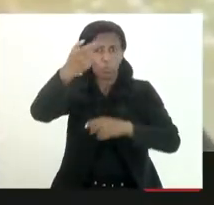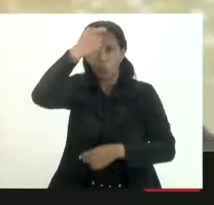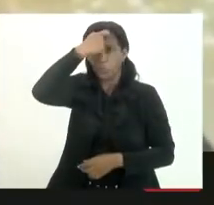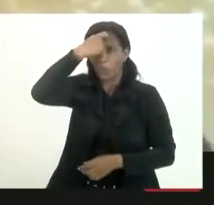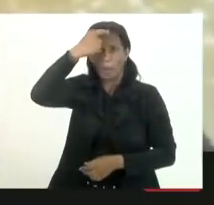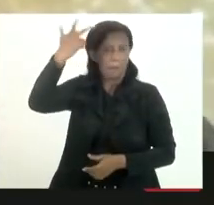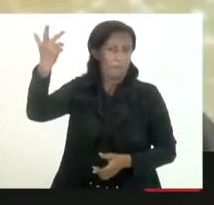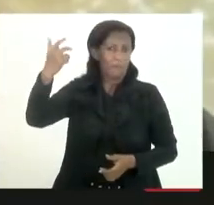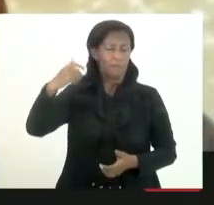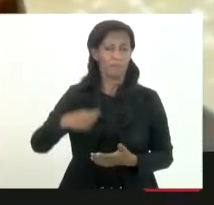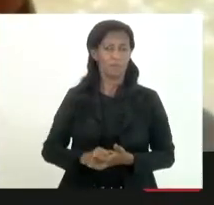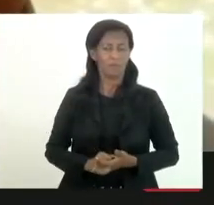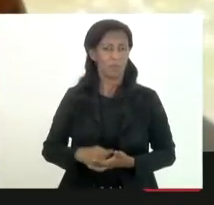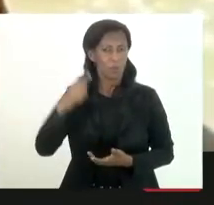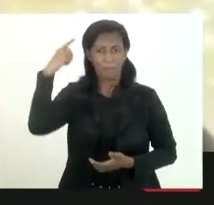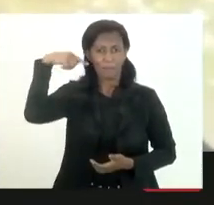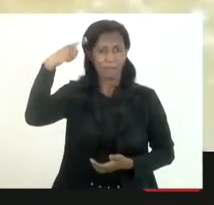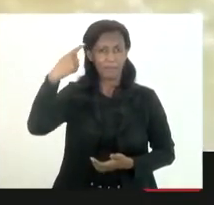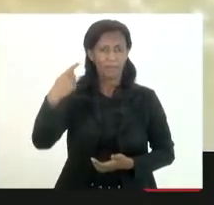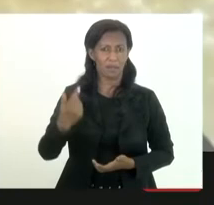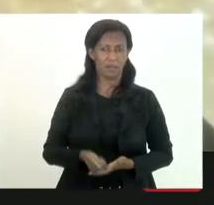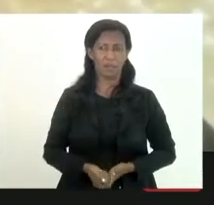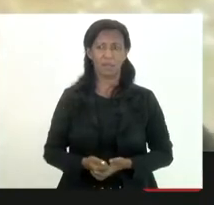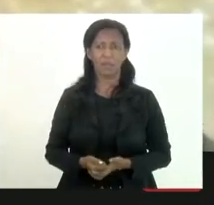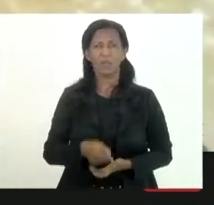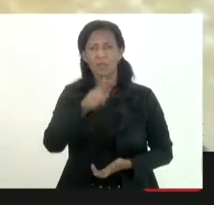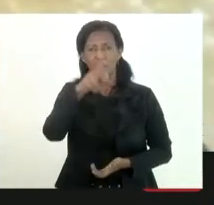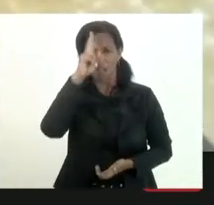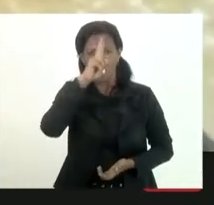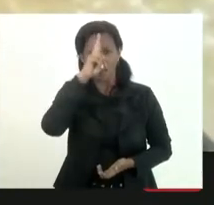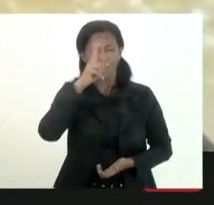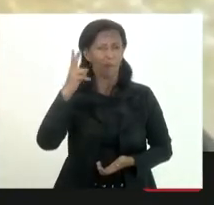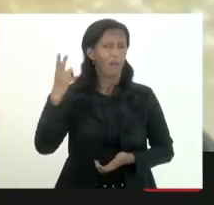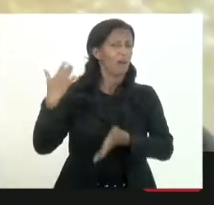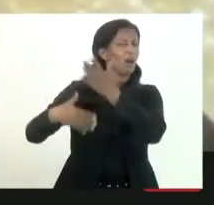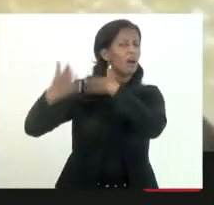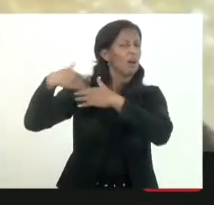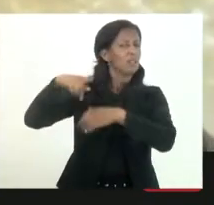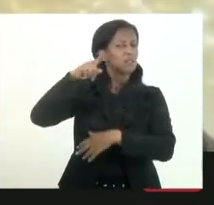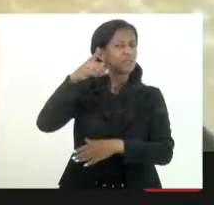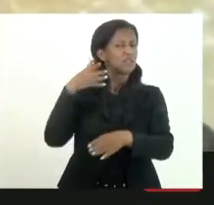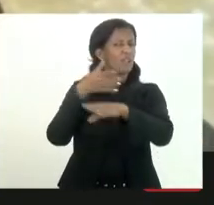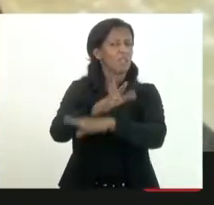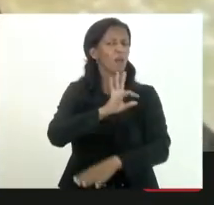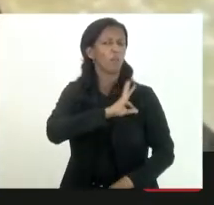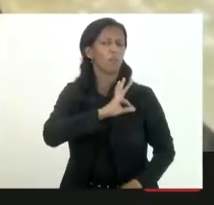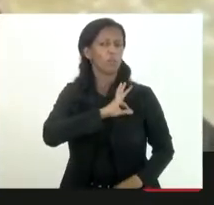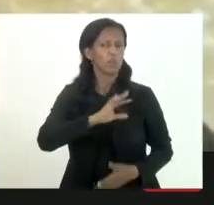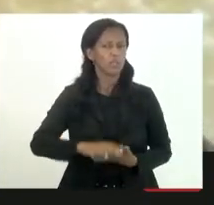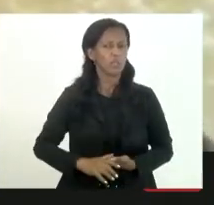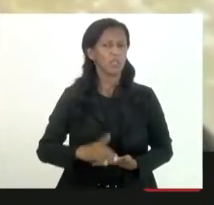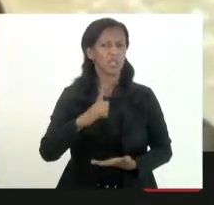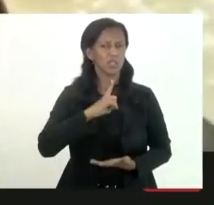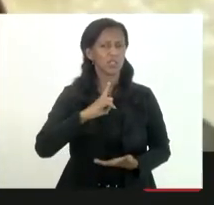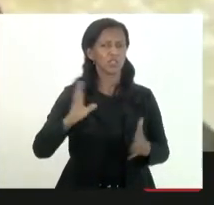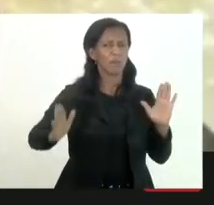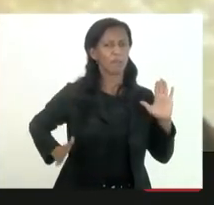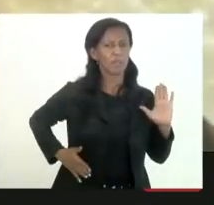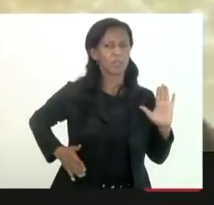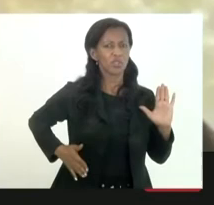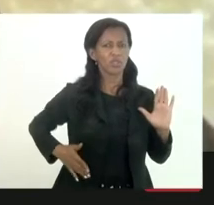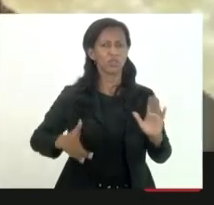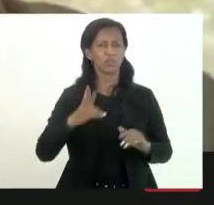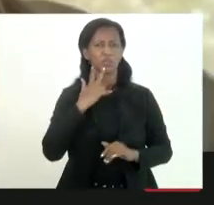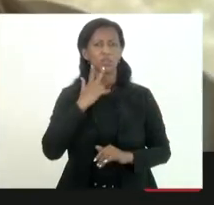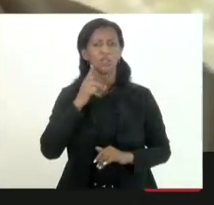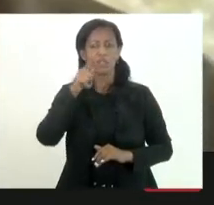com isso. Não tinha muitos anos atrás, Marta, você, antes de entrar para a polícia, mas você se lembra desse episódio, que tinha bandido que